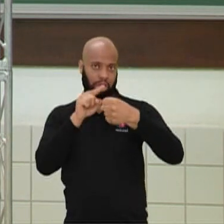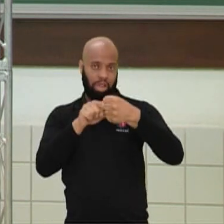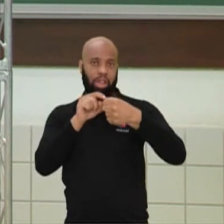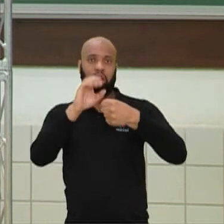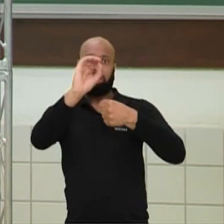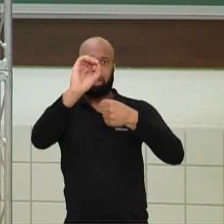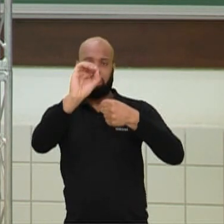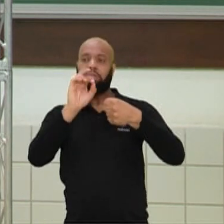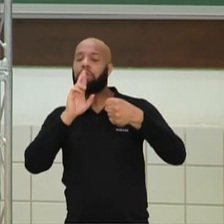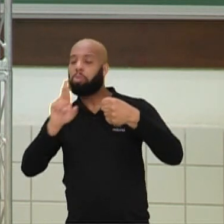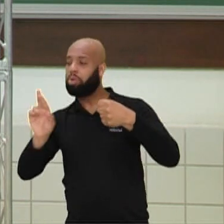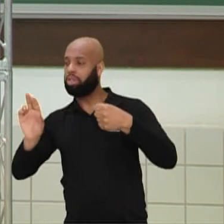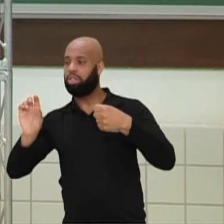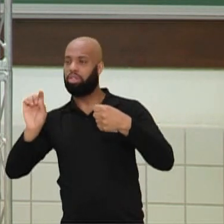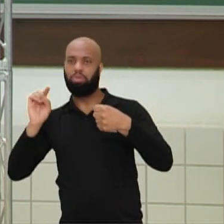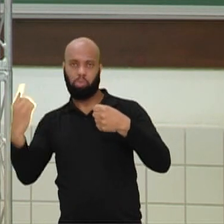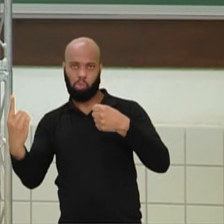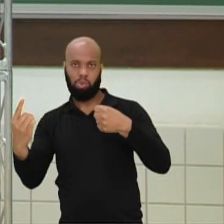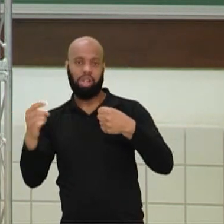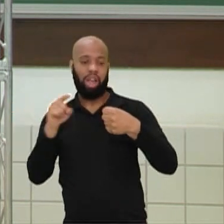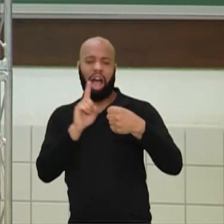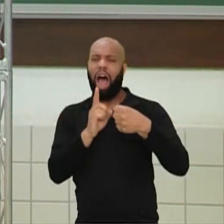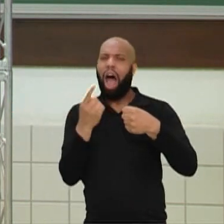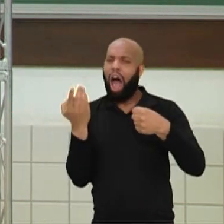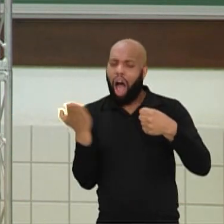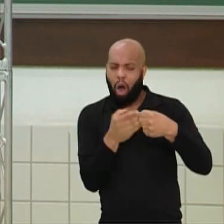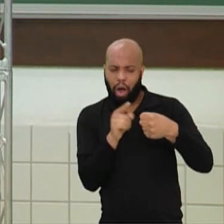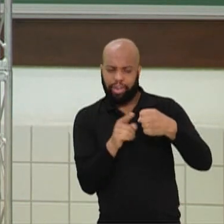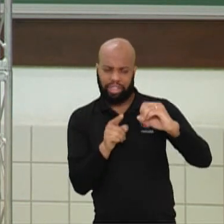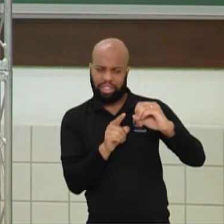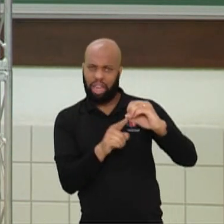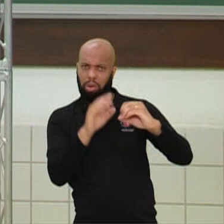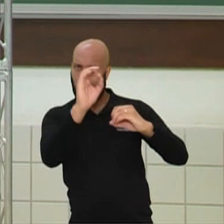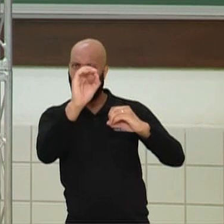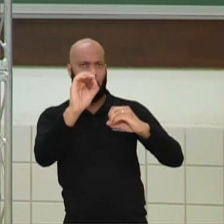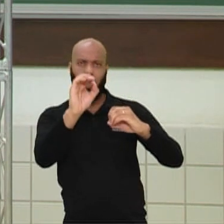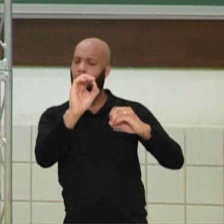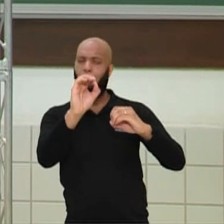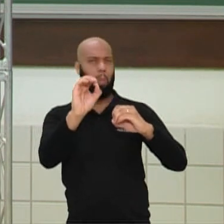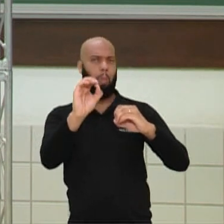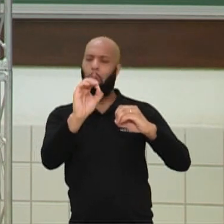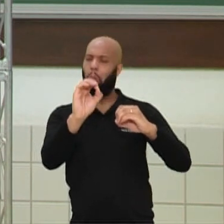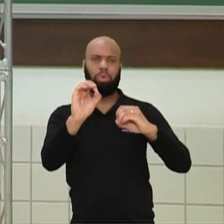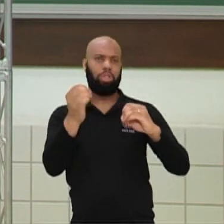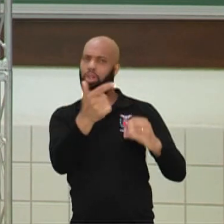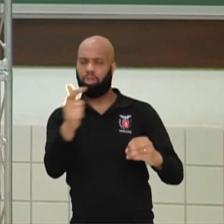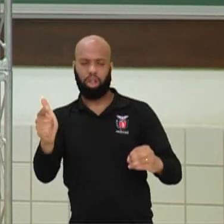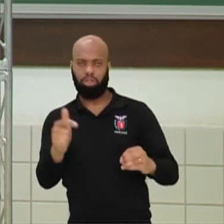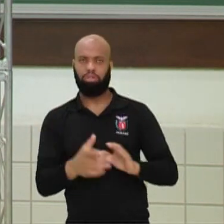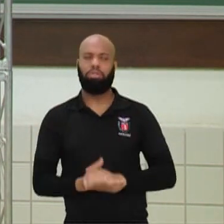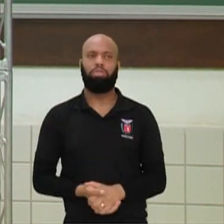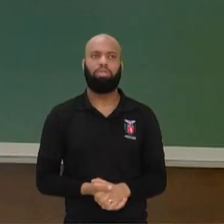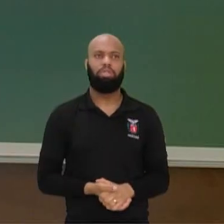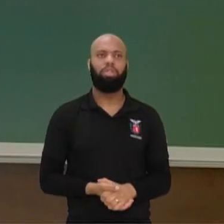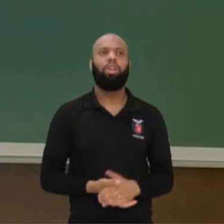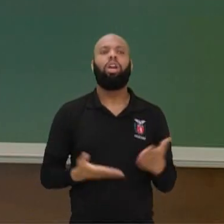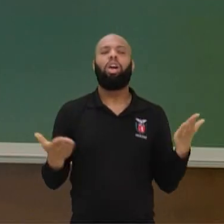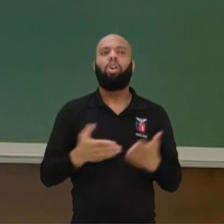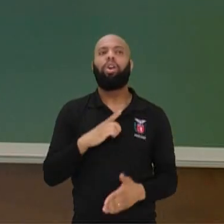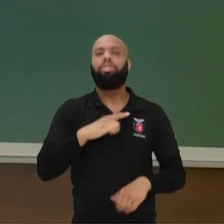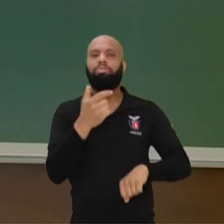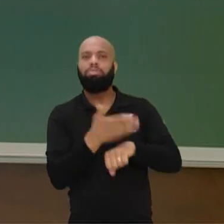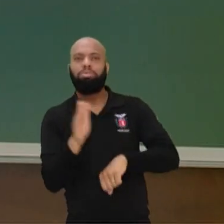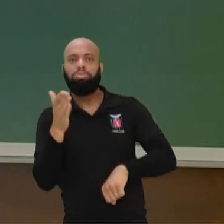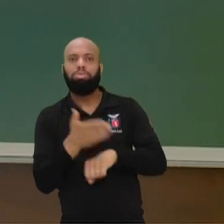0 elevado a 0 não é definido na matemática, tá? Não tem definição. Então, aqui